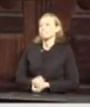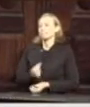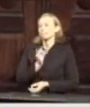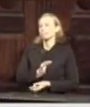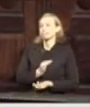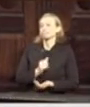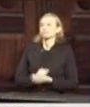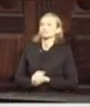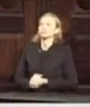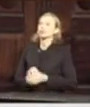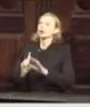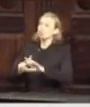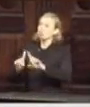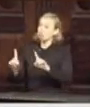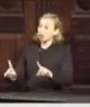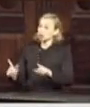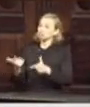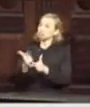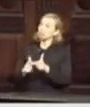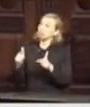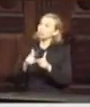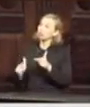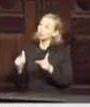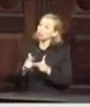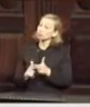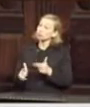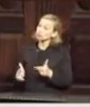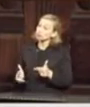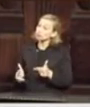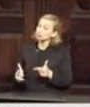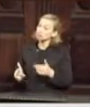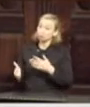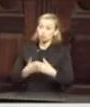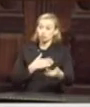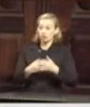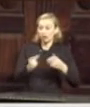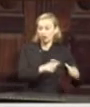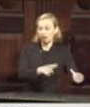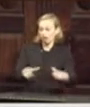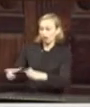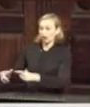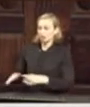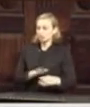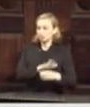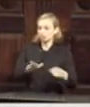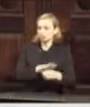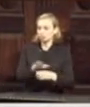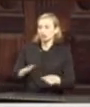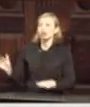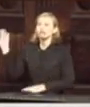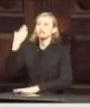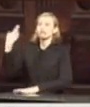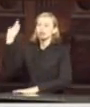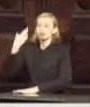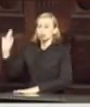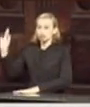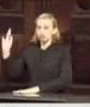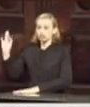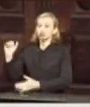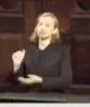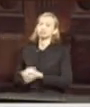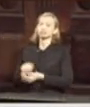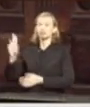pública, mas tem um problema generalizado em todas as áreas do Estado. A UERJ está sem funcionar. A